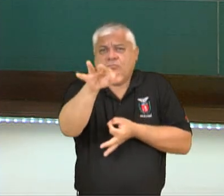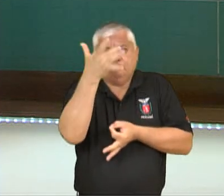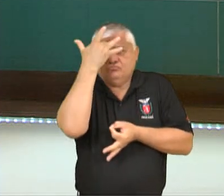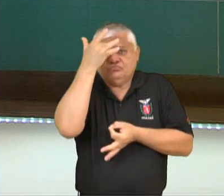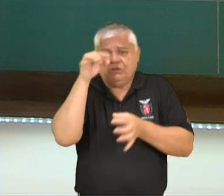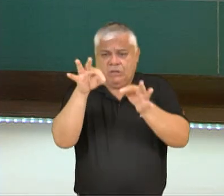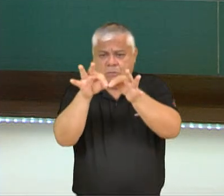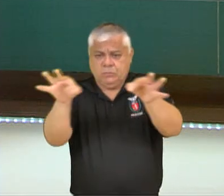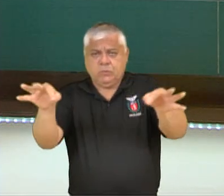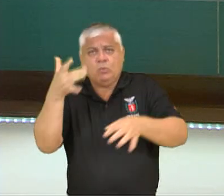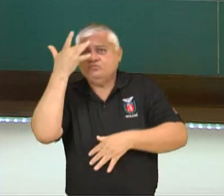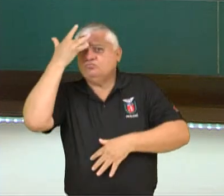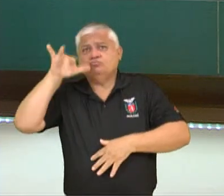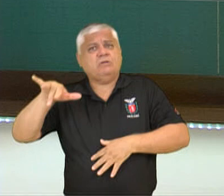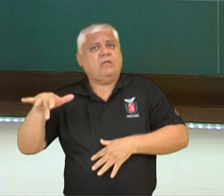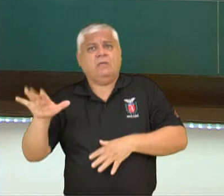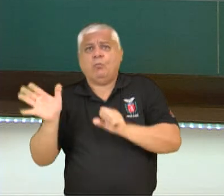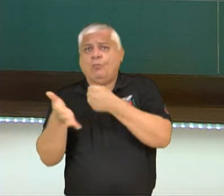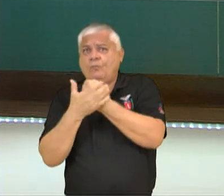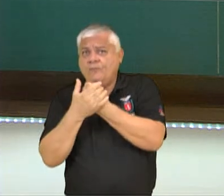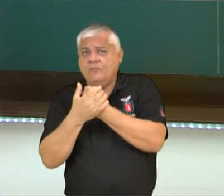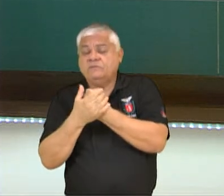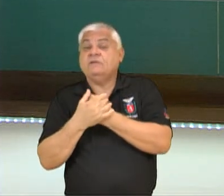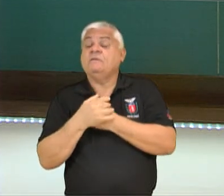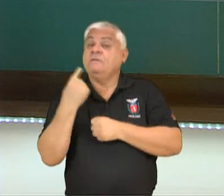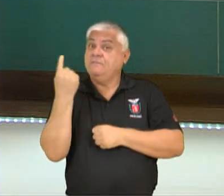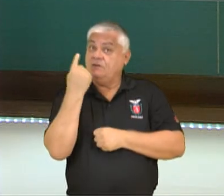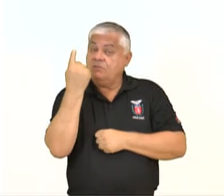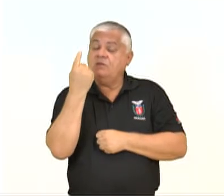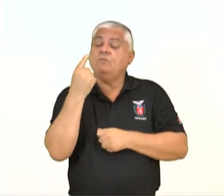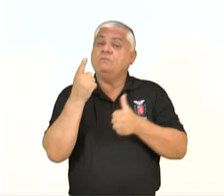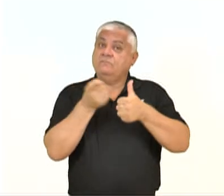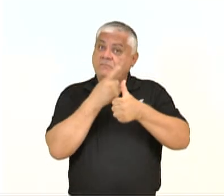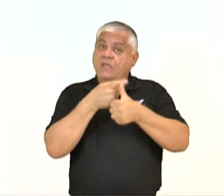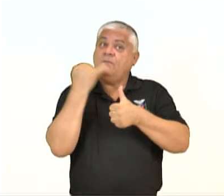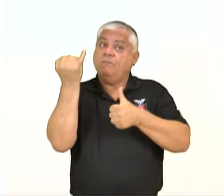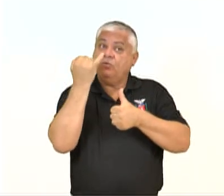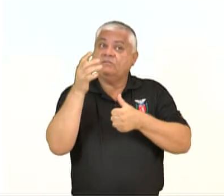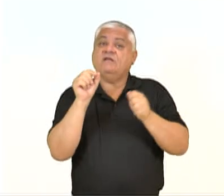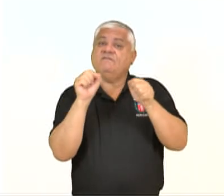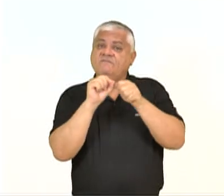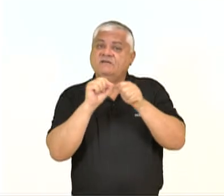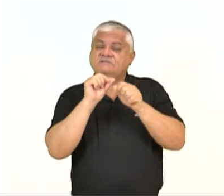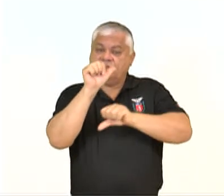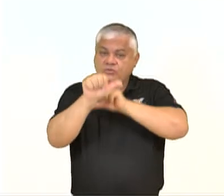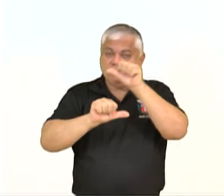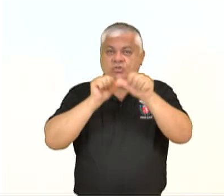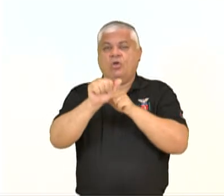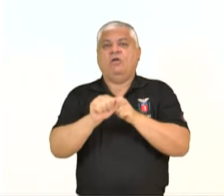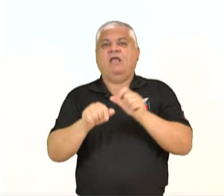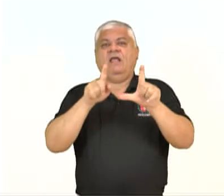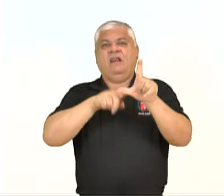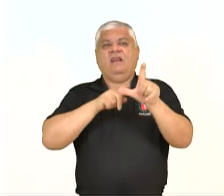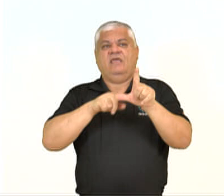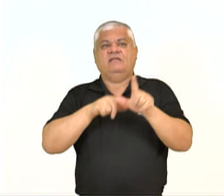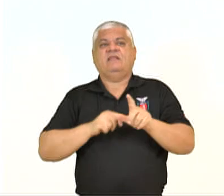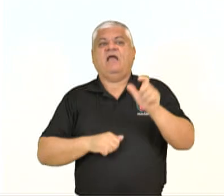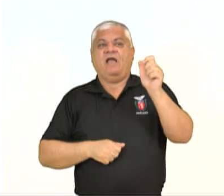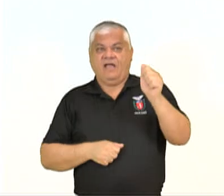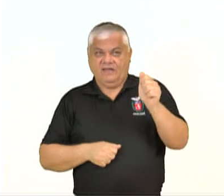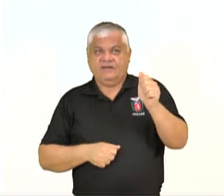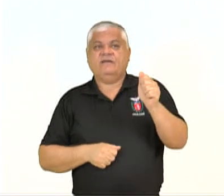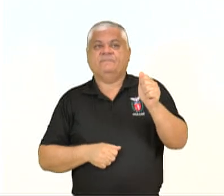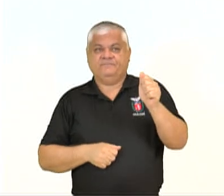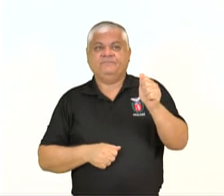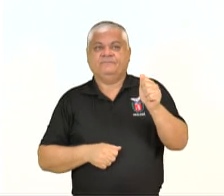menos o comprimento desse terreno. Então, veja bem, né? Uma possibilidade é a gente representar, então, a área, né? A gente sabe